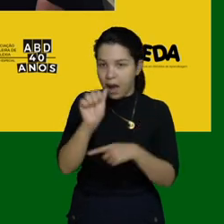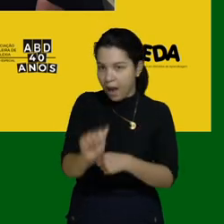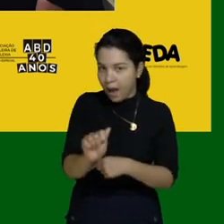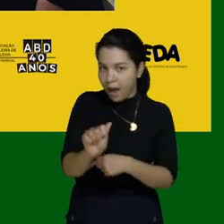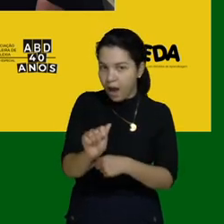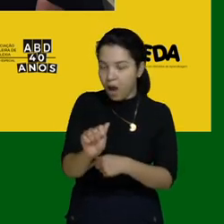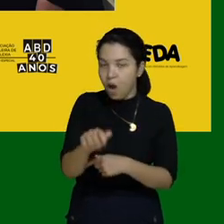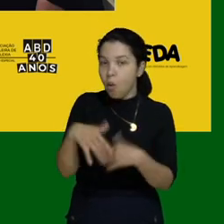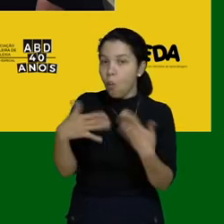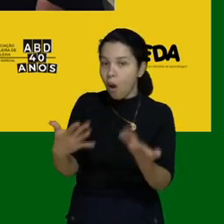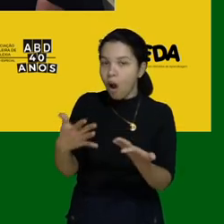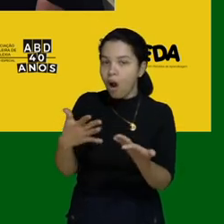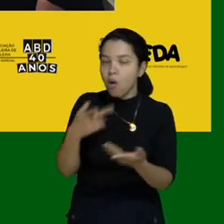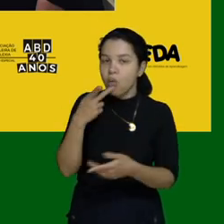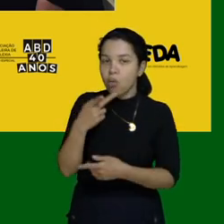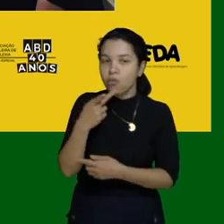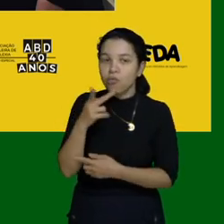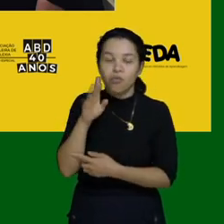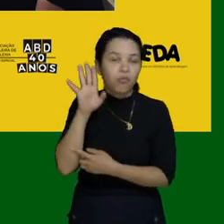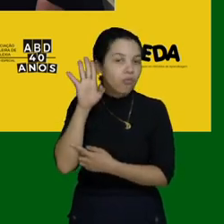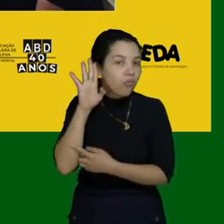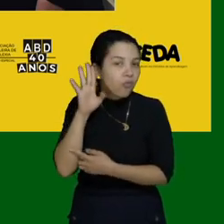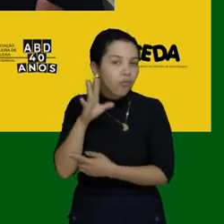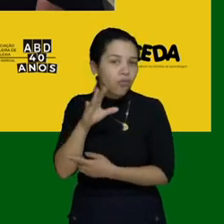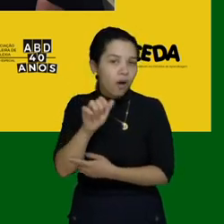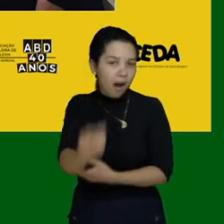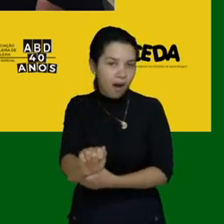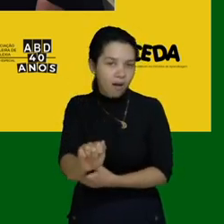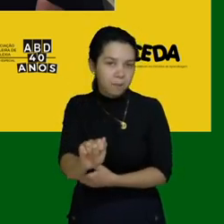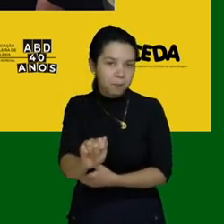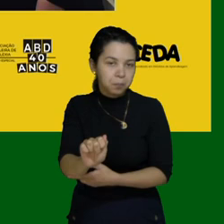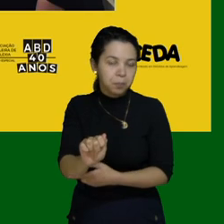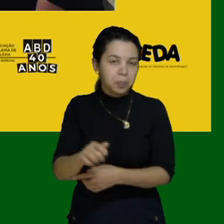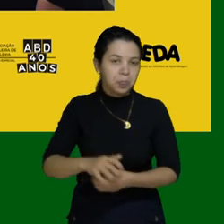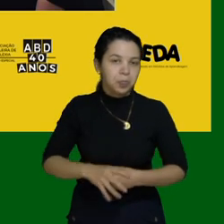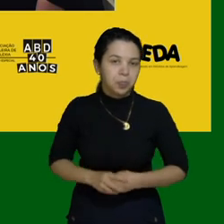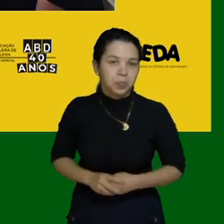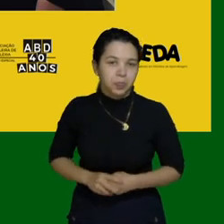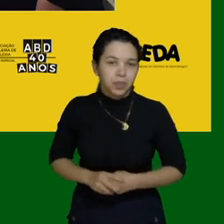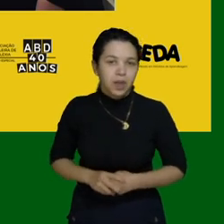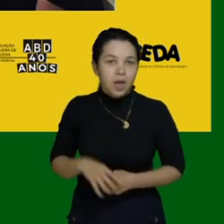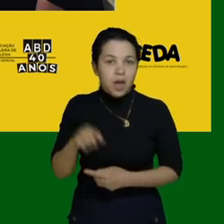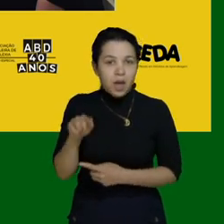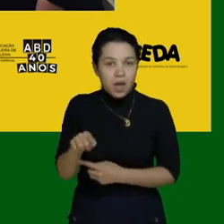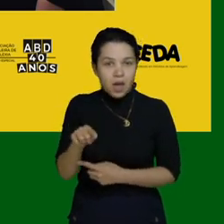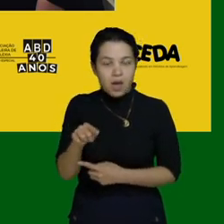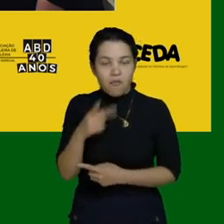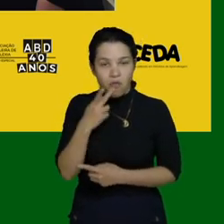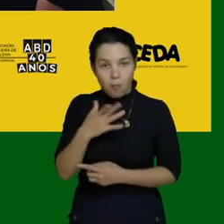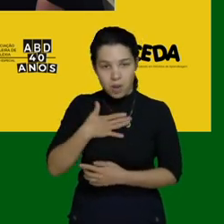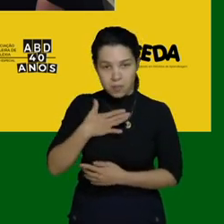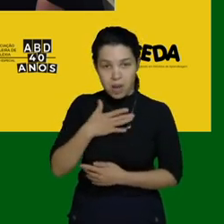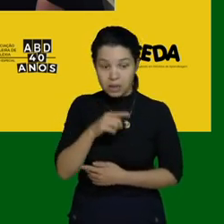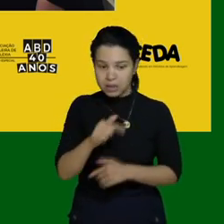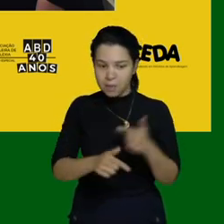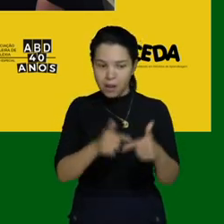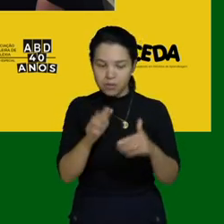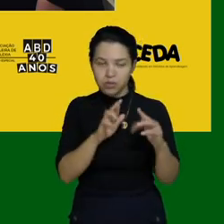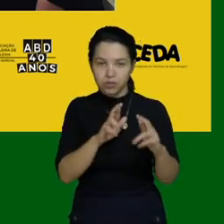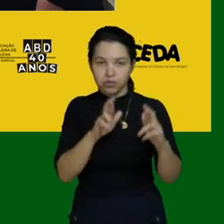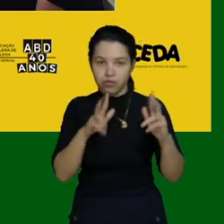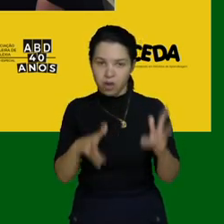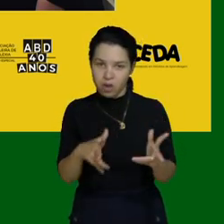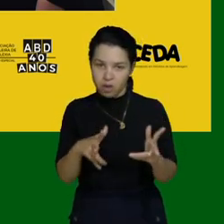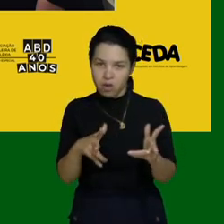né E quando eu tava no mec também uma amiga falou assim a Ângela trabalha de modo diferente eu não acho que é diferente Acho que muita gente